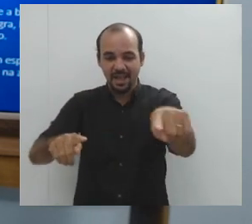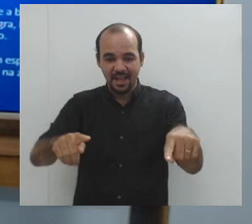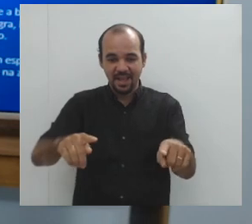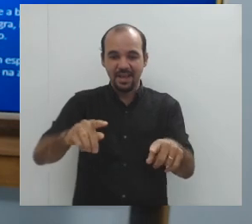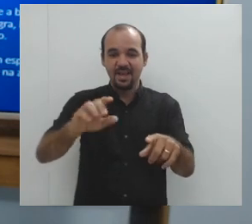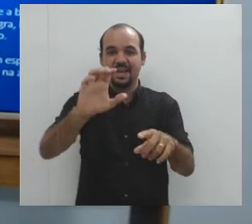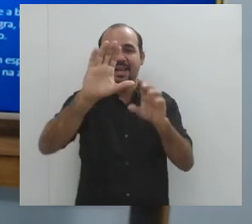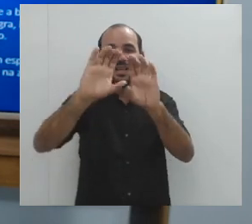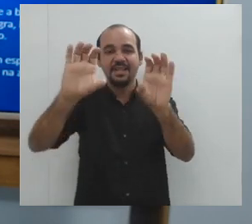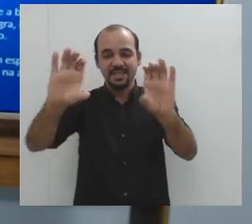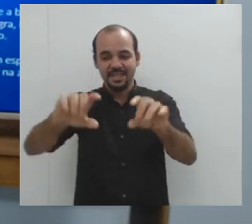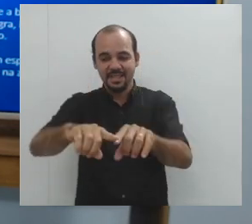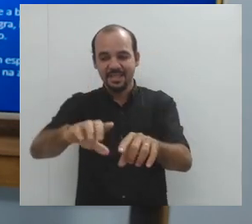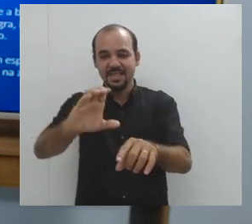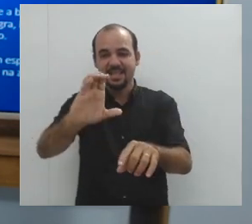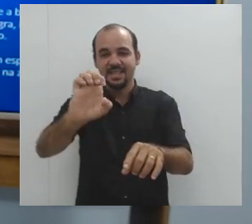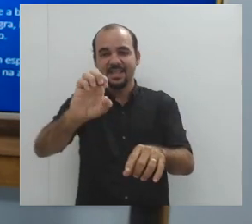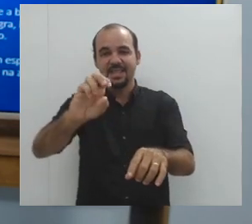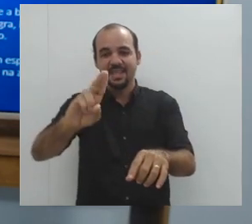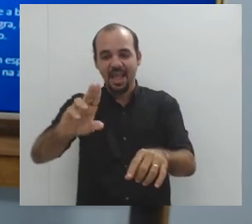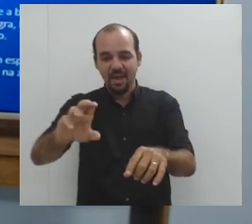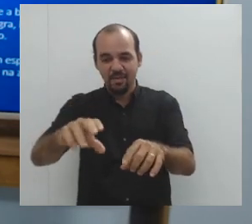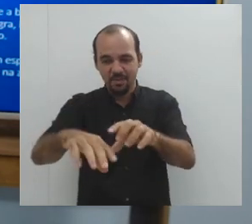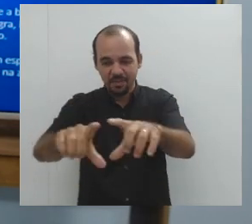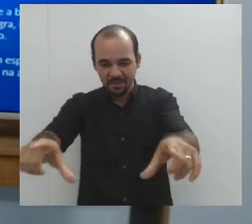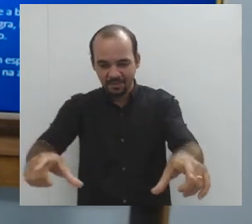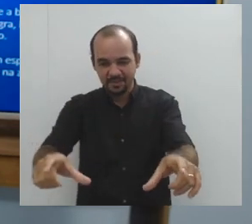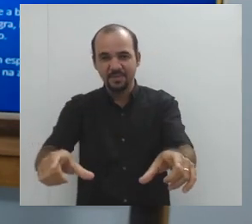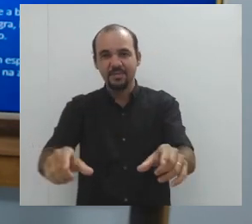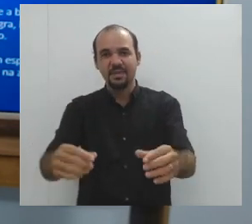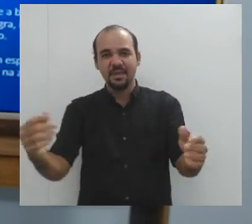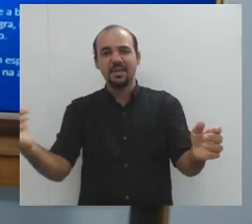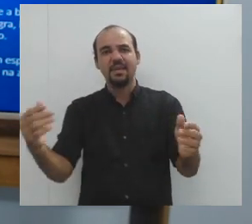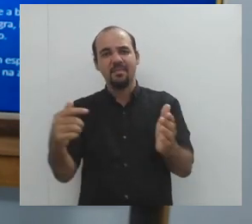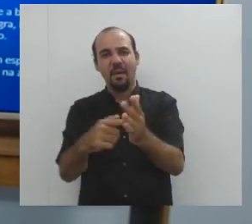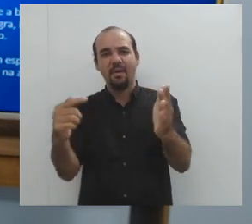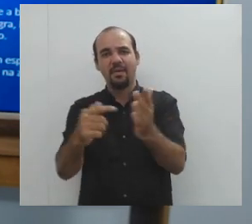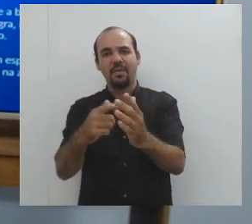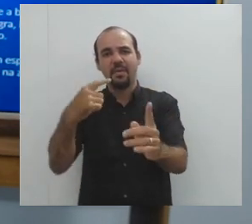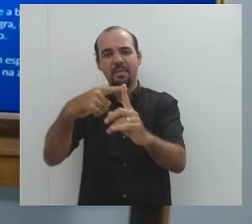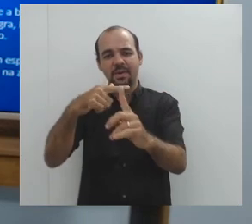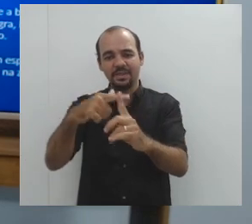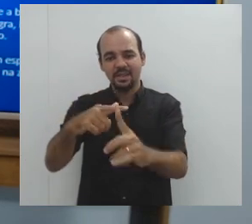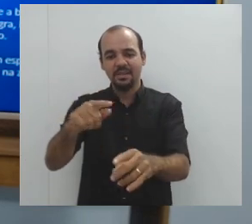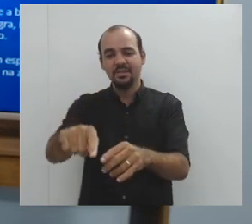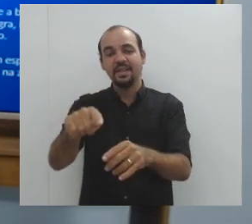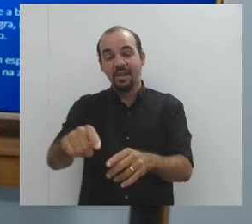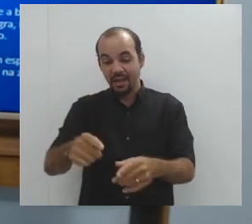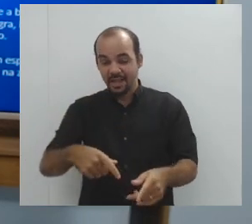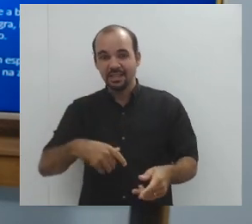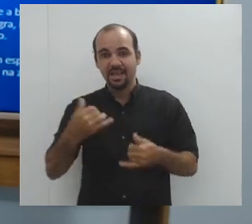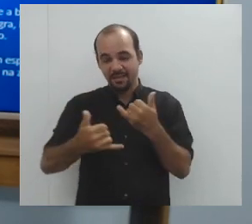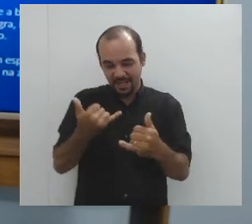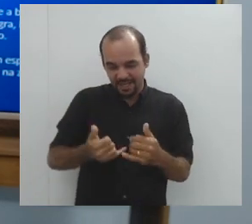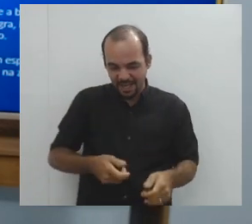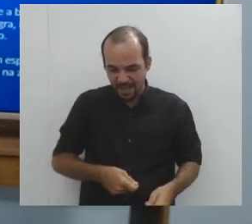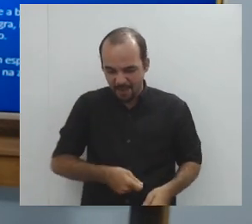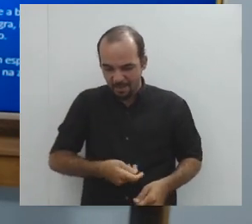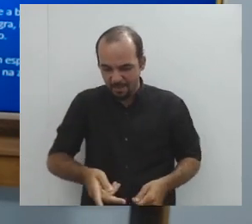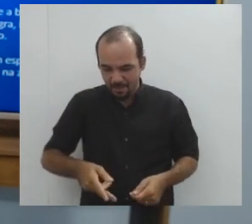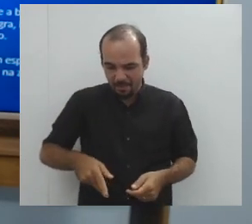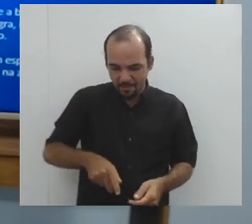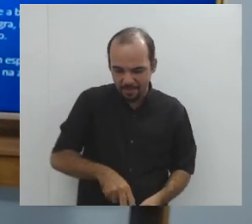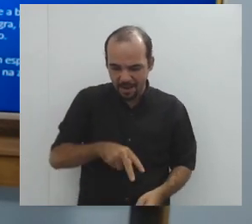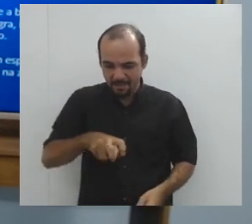por ações positivas no jogo. Isso nos remete a uma influência da Igreja Católica na construção,